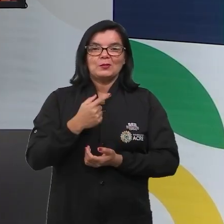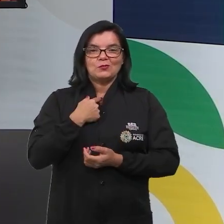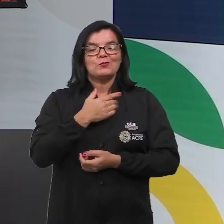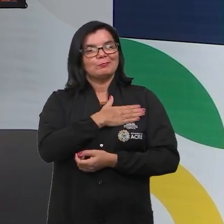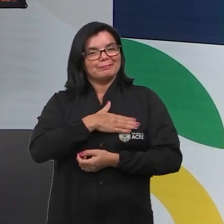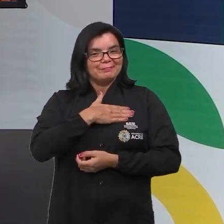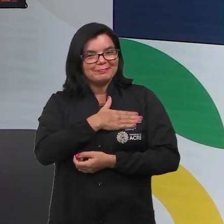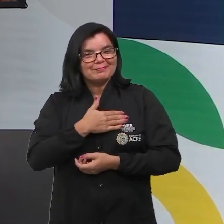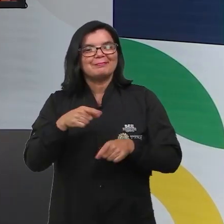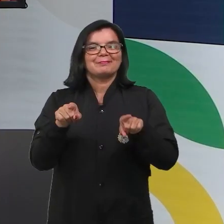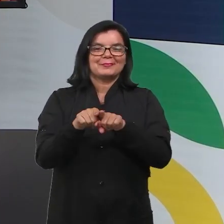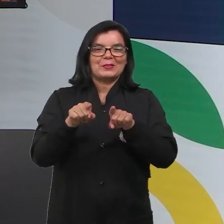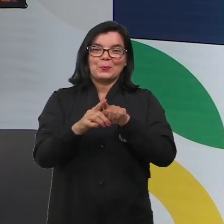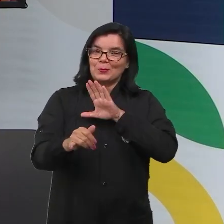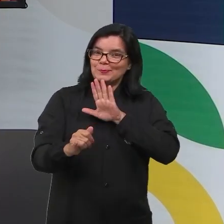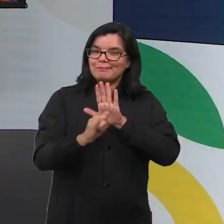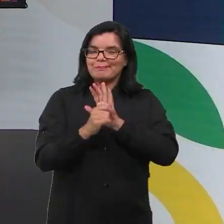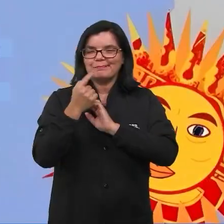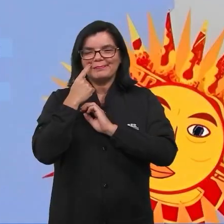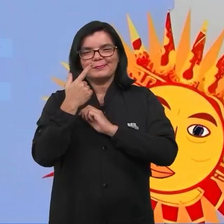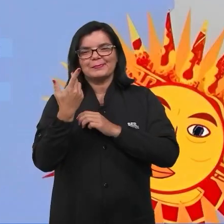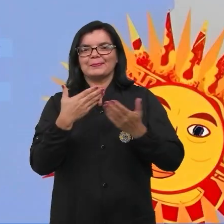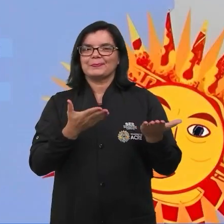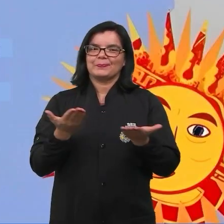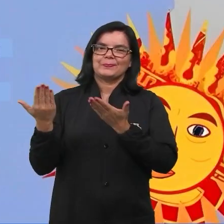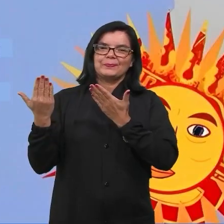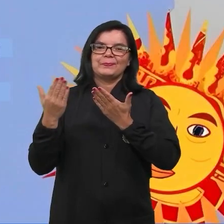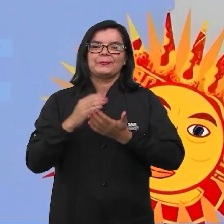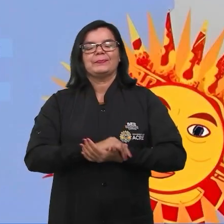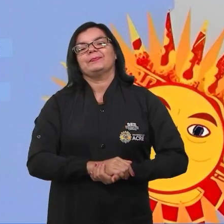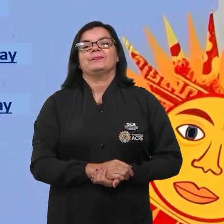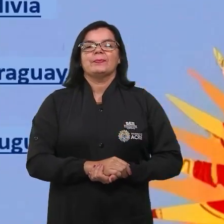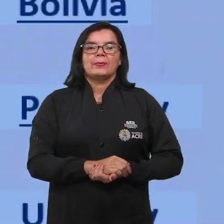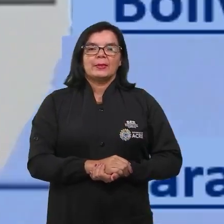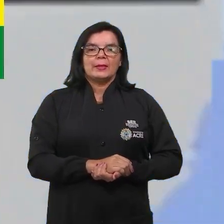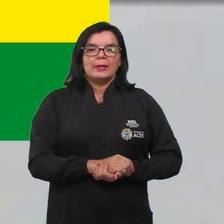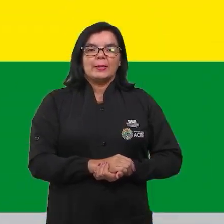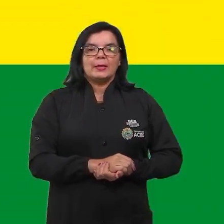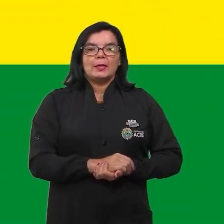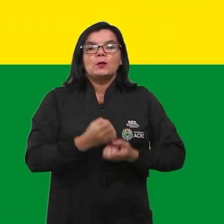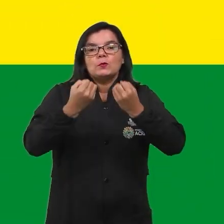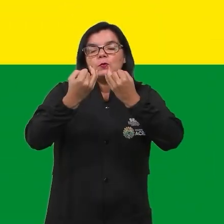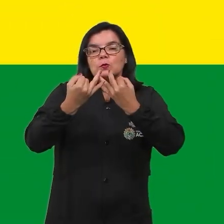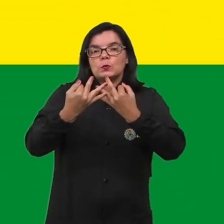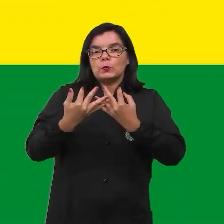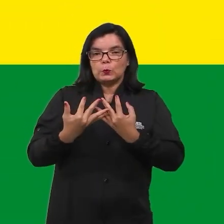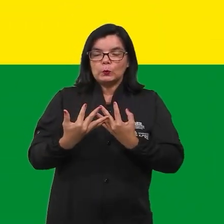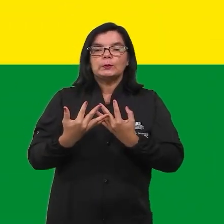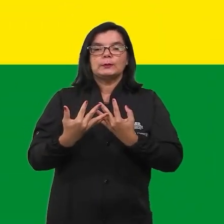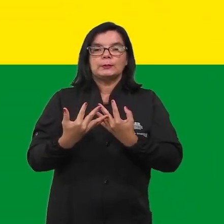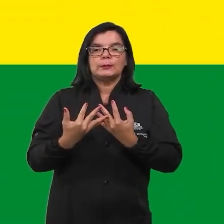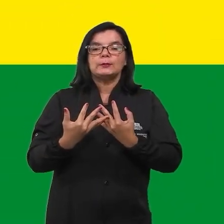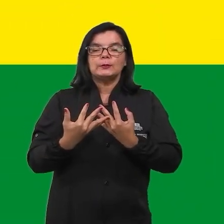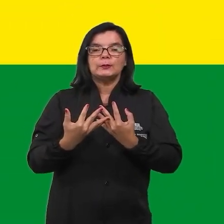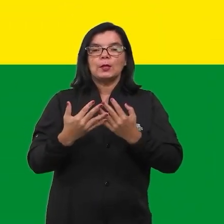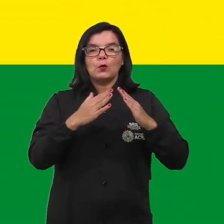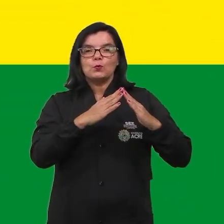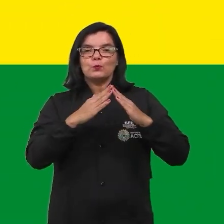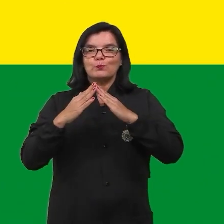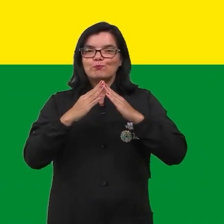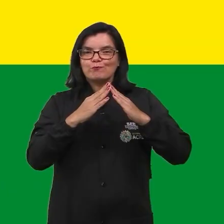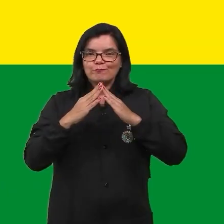simpatia ou de identidade. Mas vamos lá, slide na tela. Eu começo falando aqui do nosso vizinho, não poderia deixar de